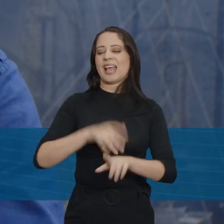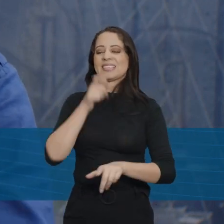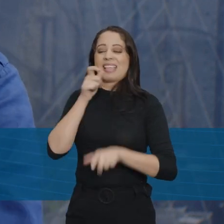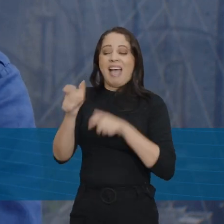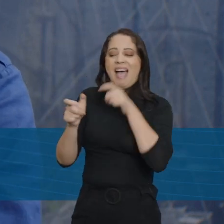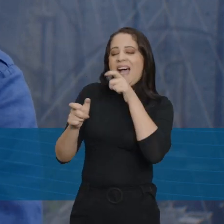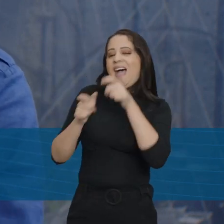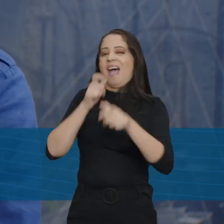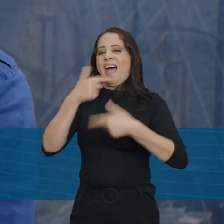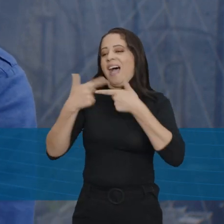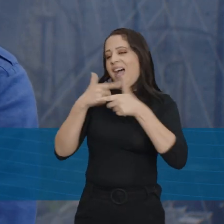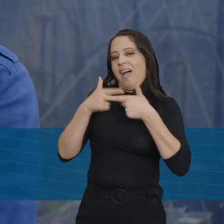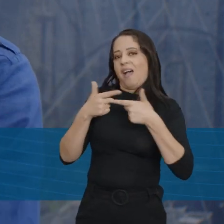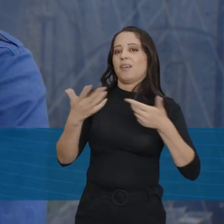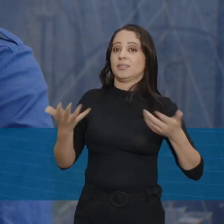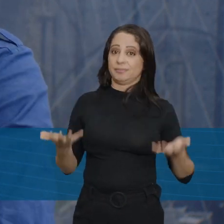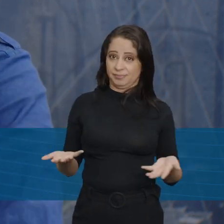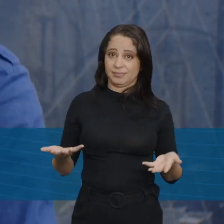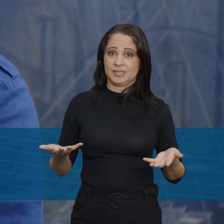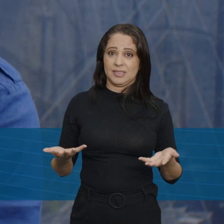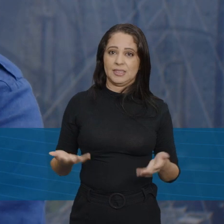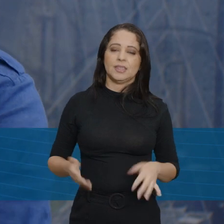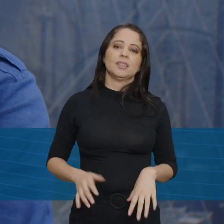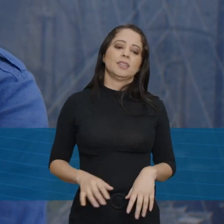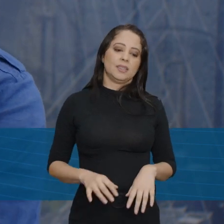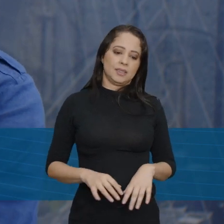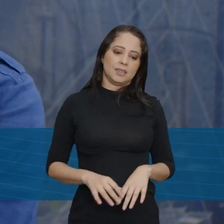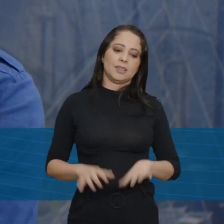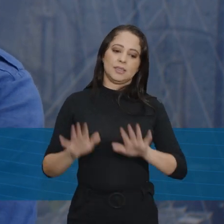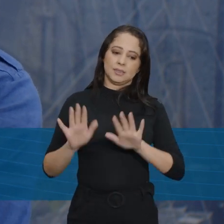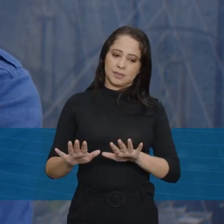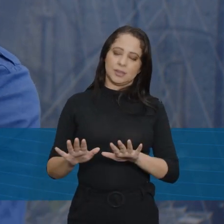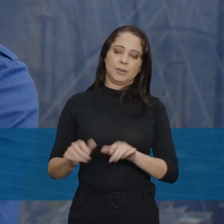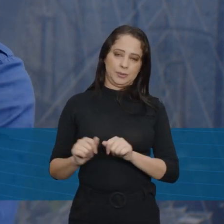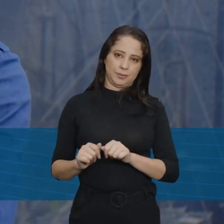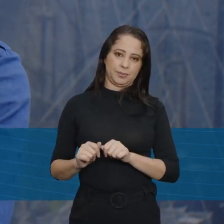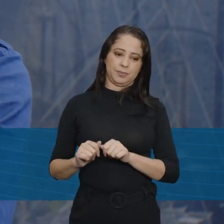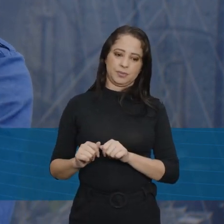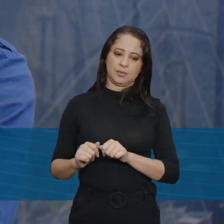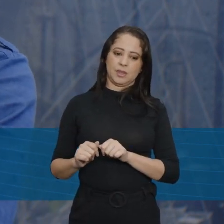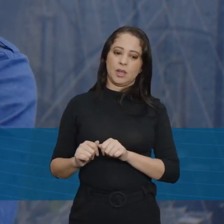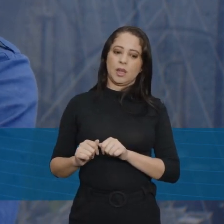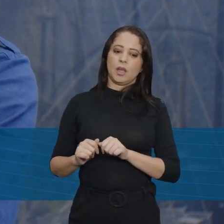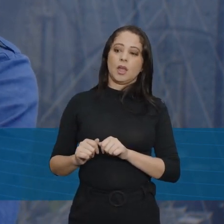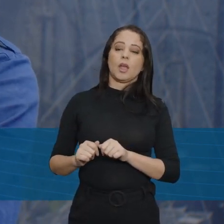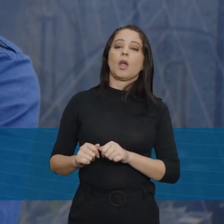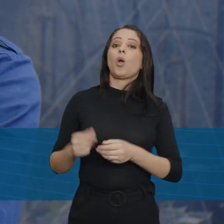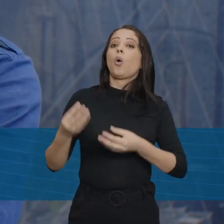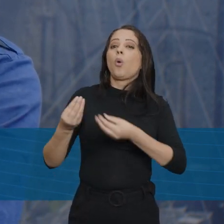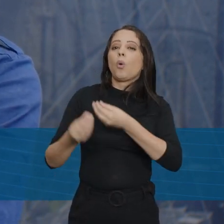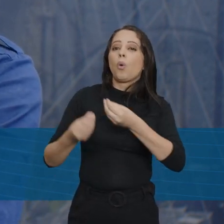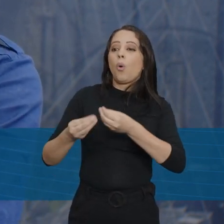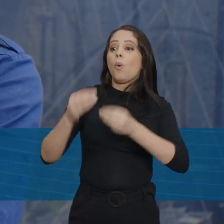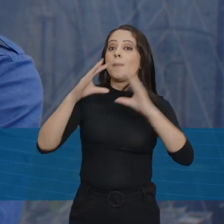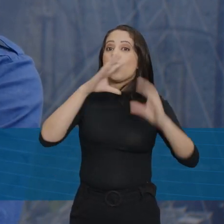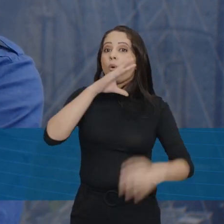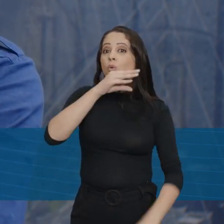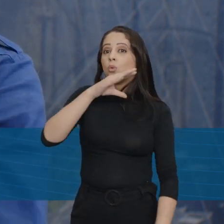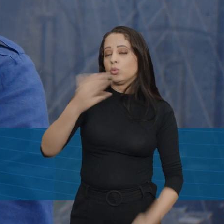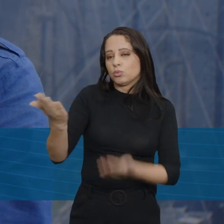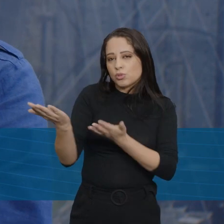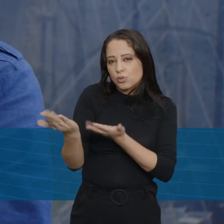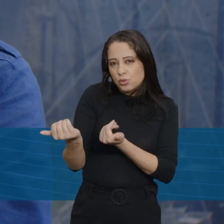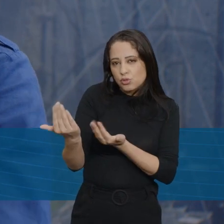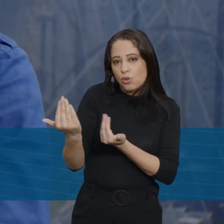estão fazendo diferente, estão superando estereótipos. Então, assim, eu acho que tem um pouco disso. O como eles conseguem perceber que